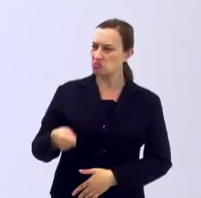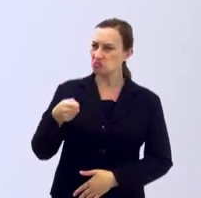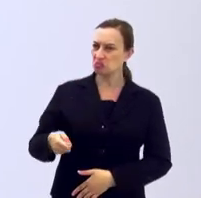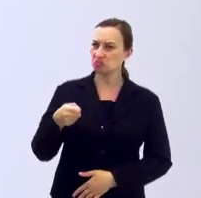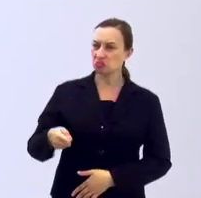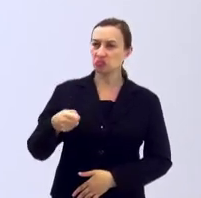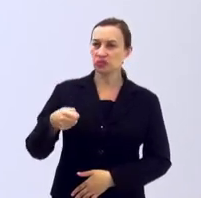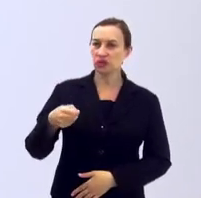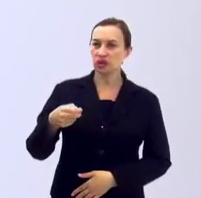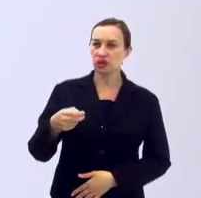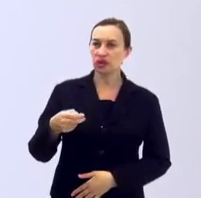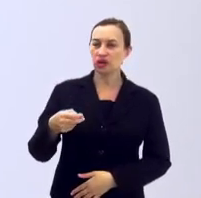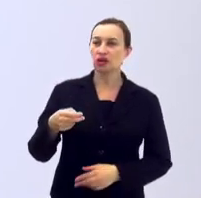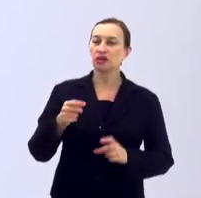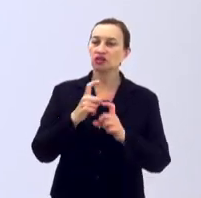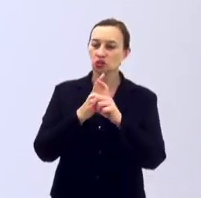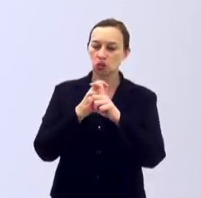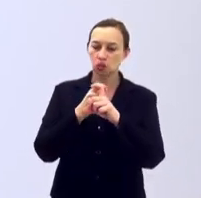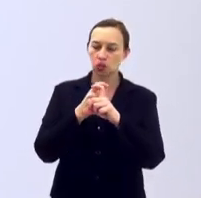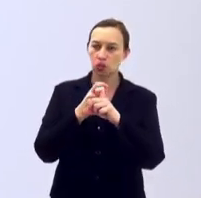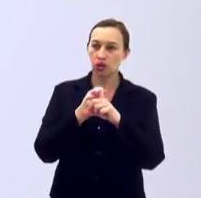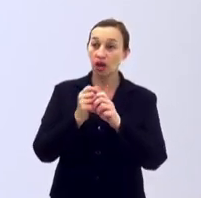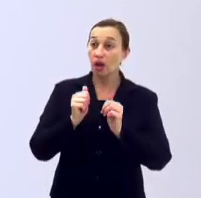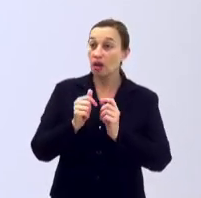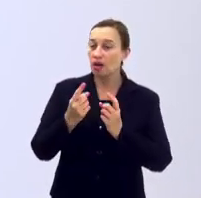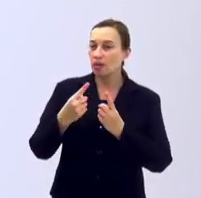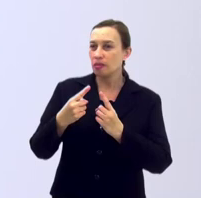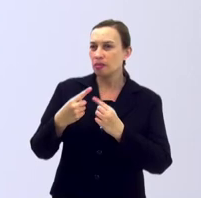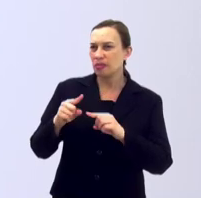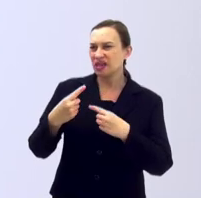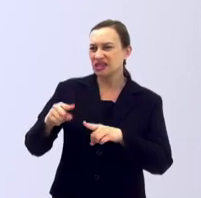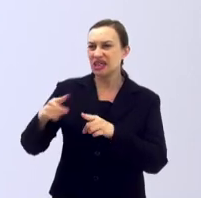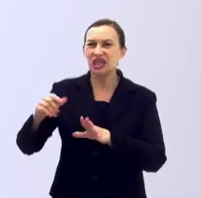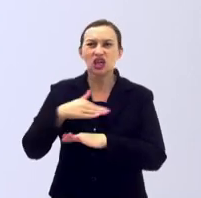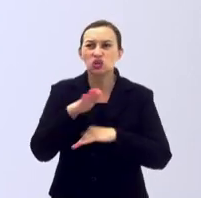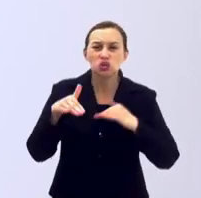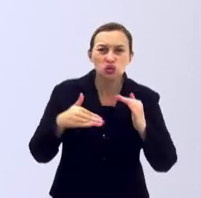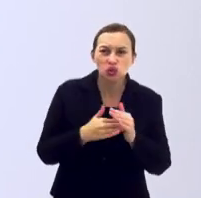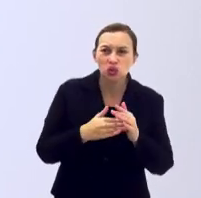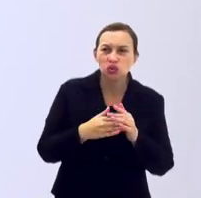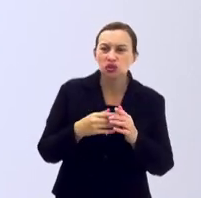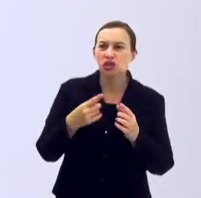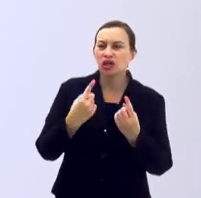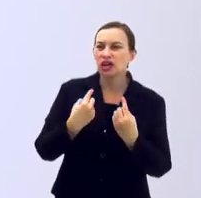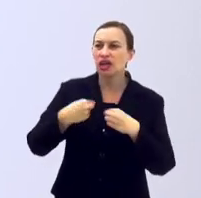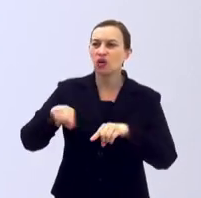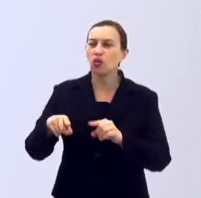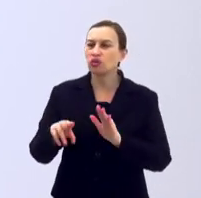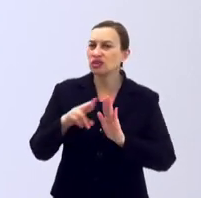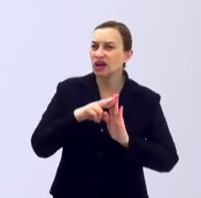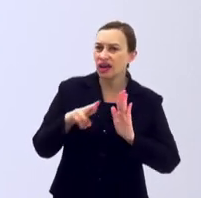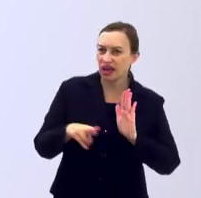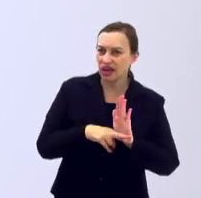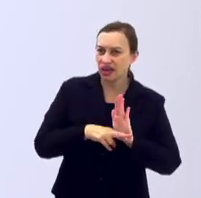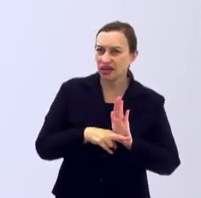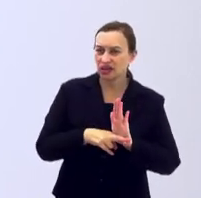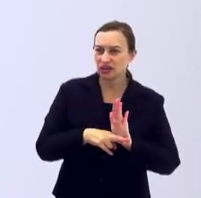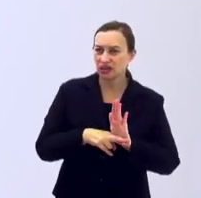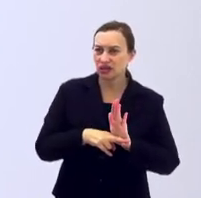nazista perseguia e matava igualmente todos aqueles que eram contra o regime,